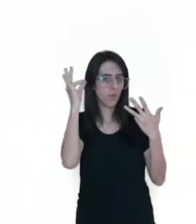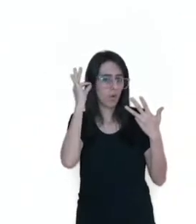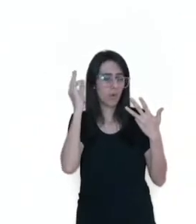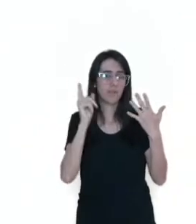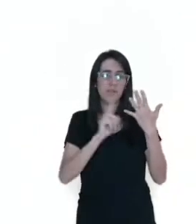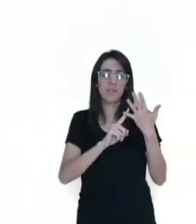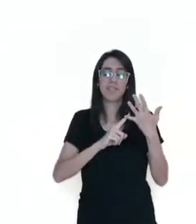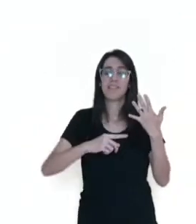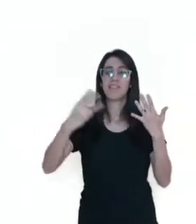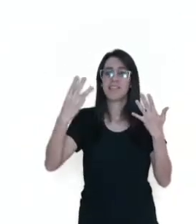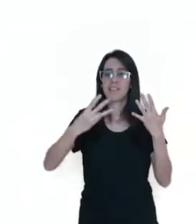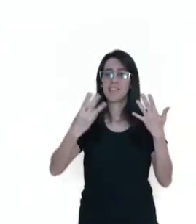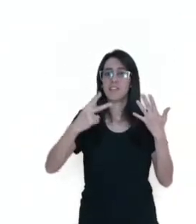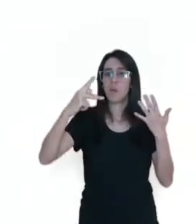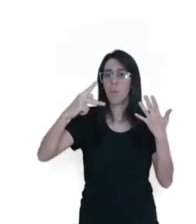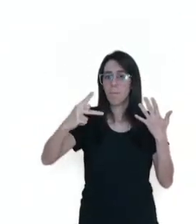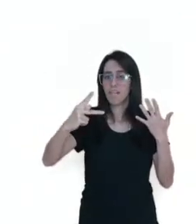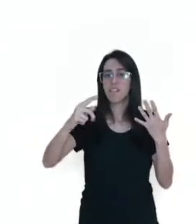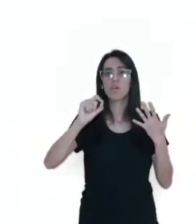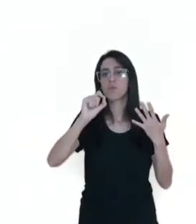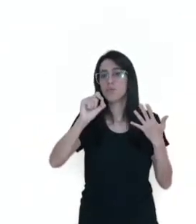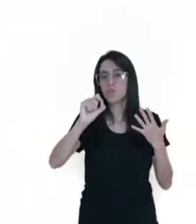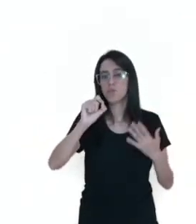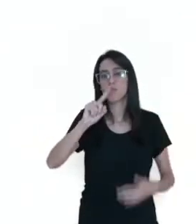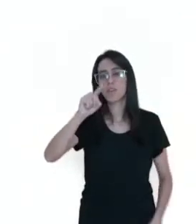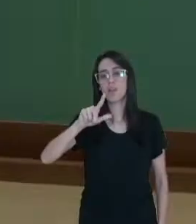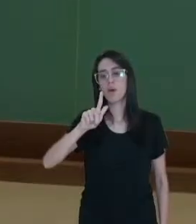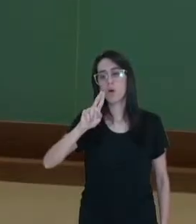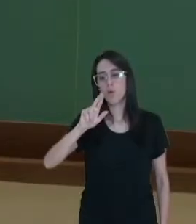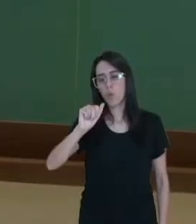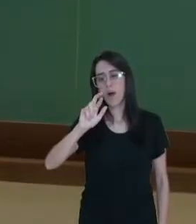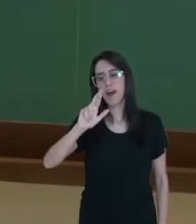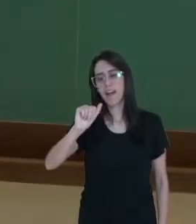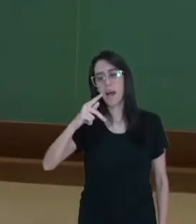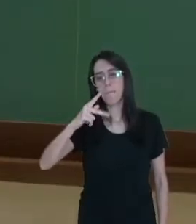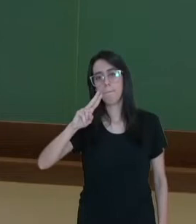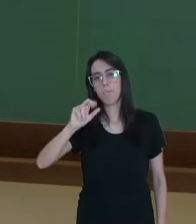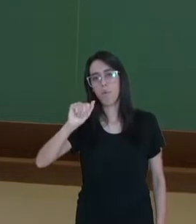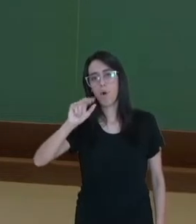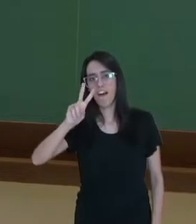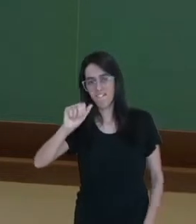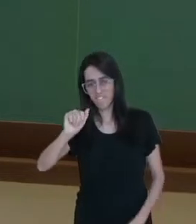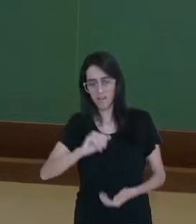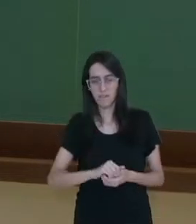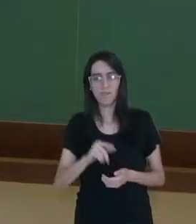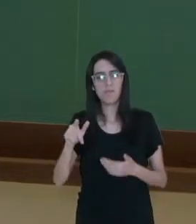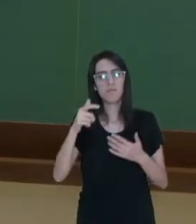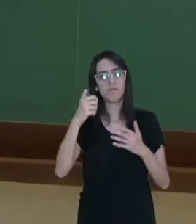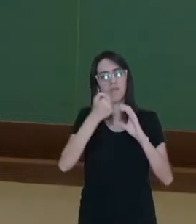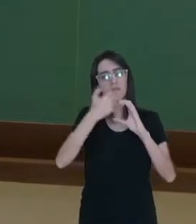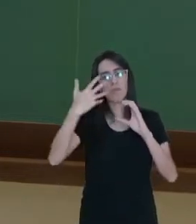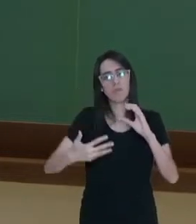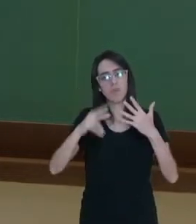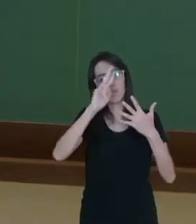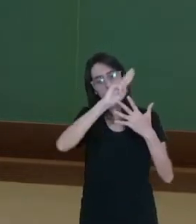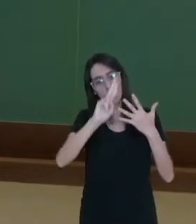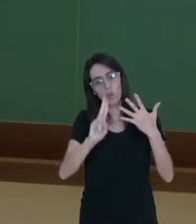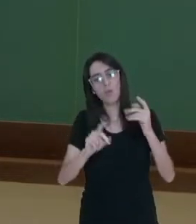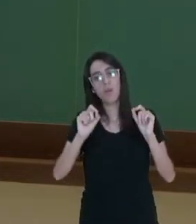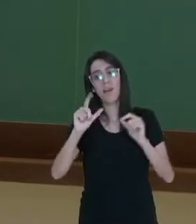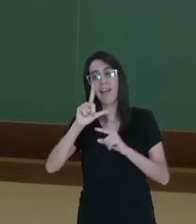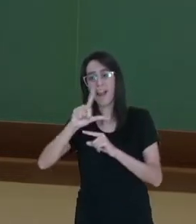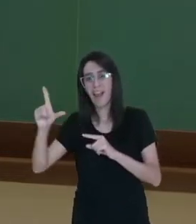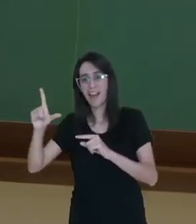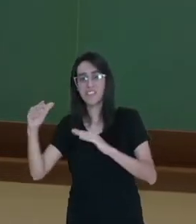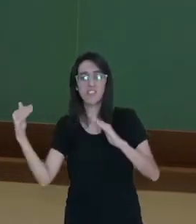Ponta Grossa e o terceiro planalto, que é o planalto de Guarapuava. Essa classificação partindo-se do leste para